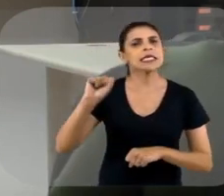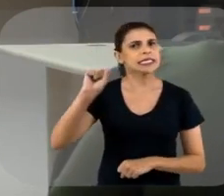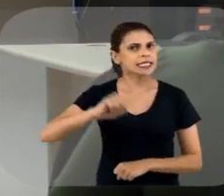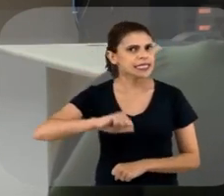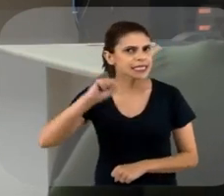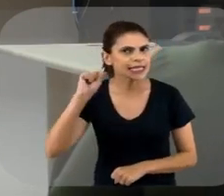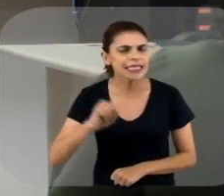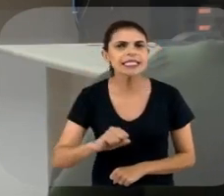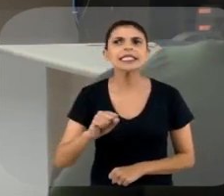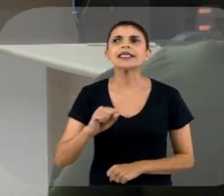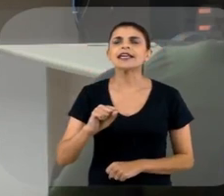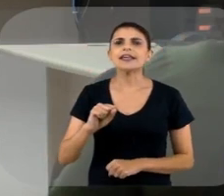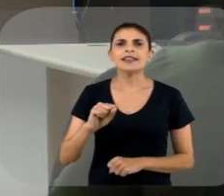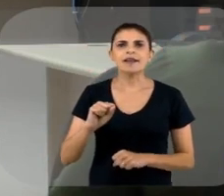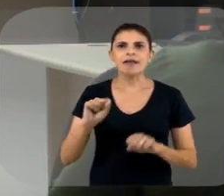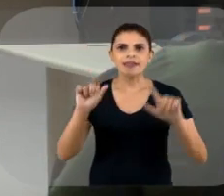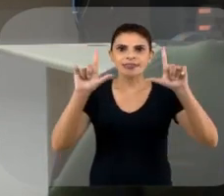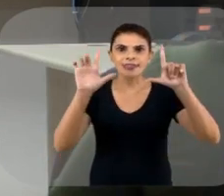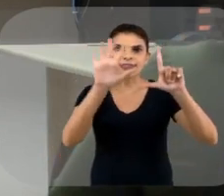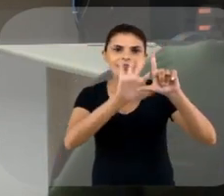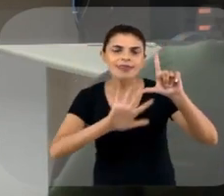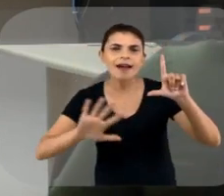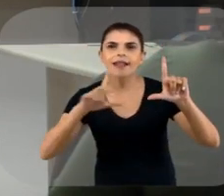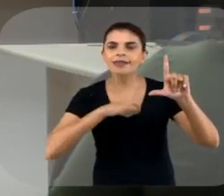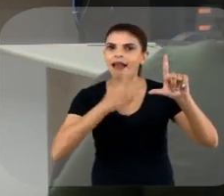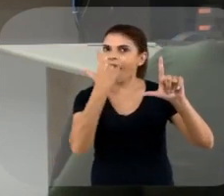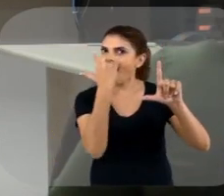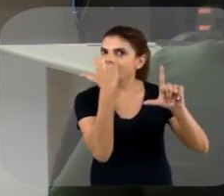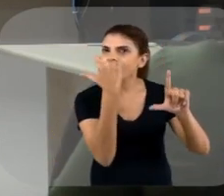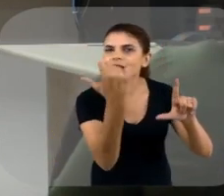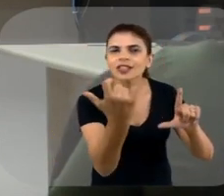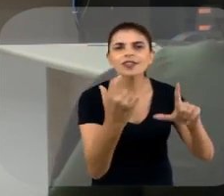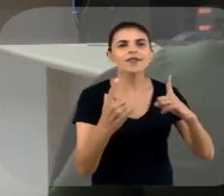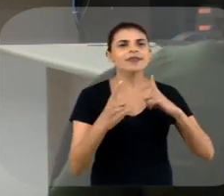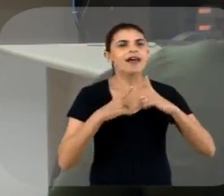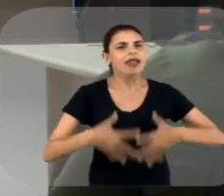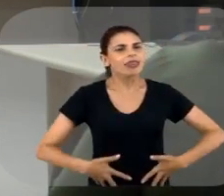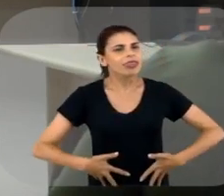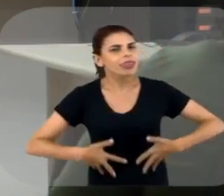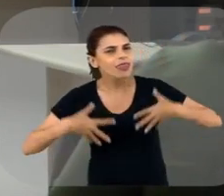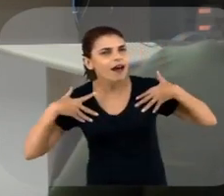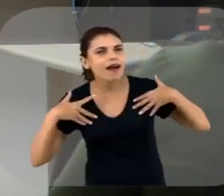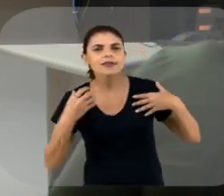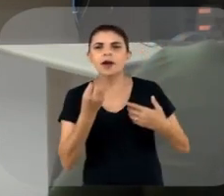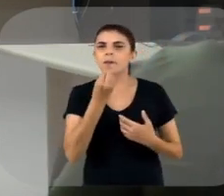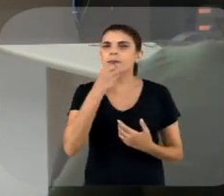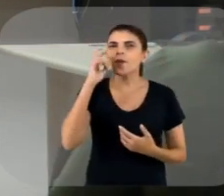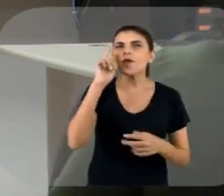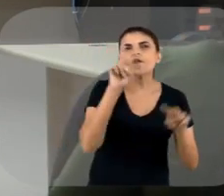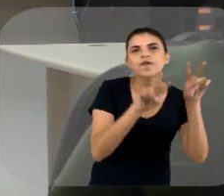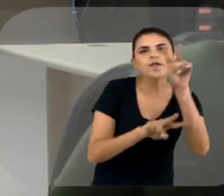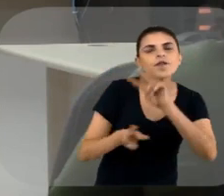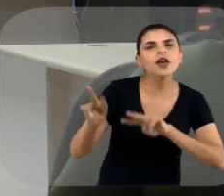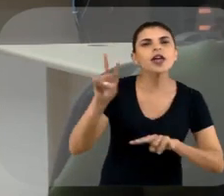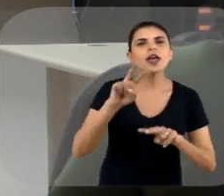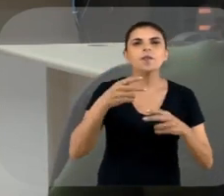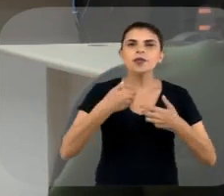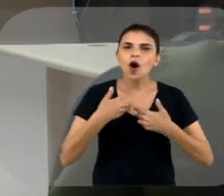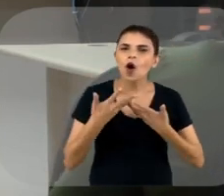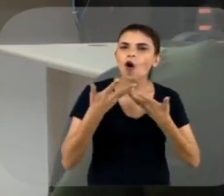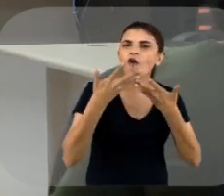considerar, sim, se aquela tela ali, ela está agradável, se é amigável, né? Se